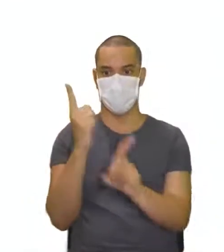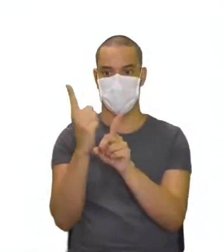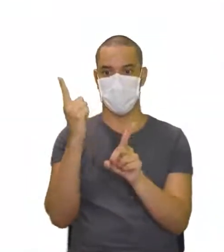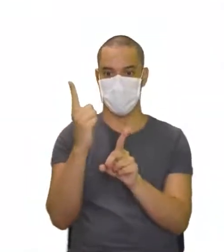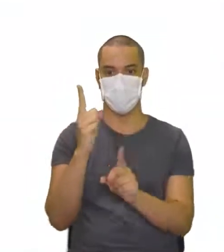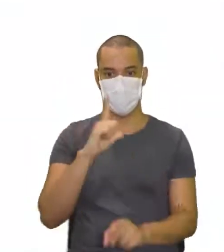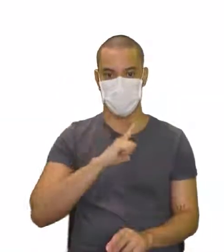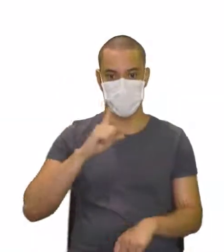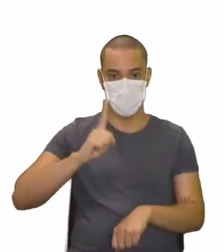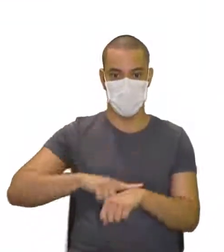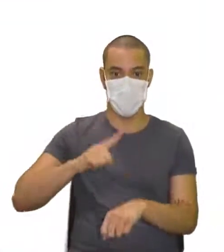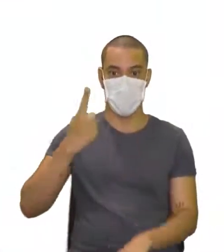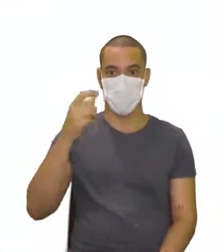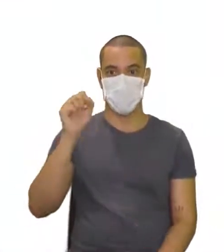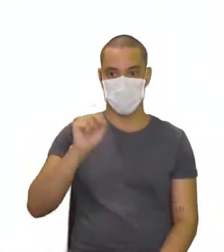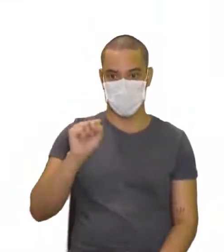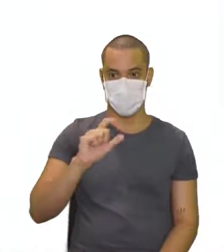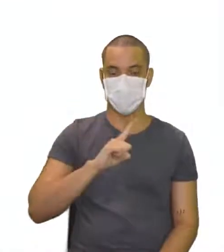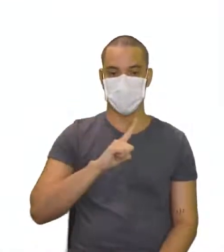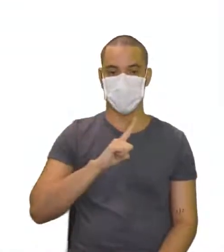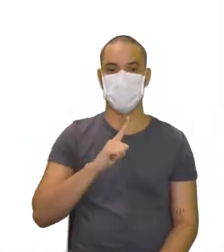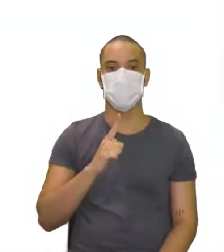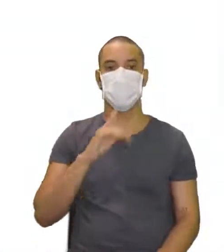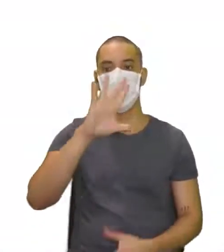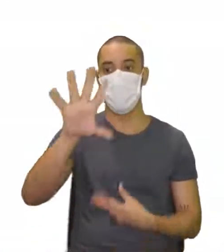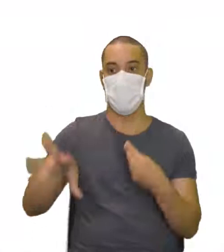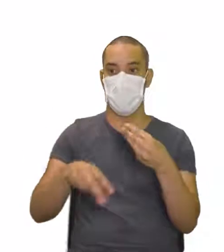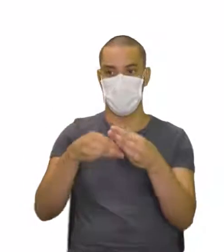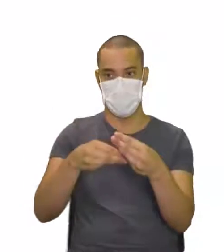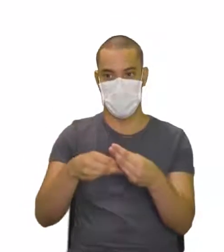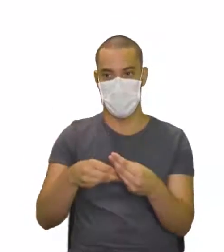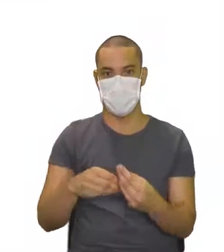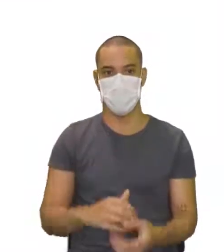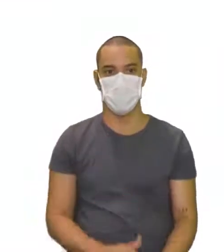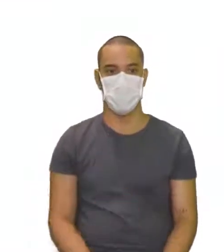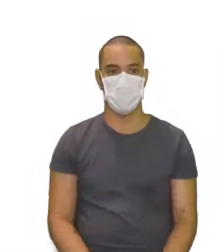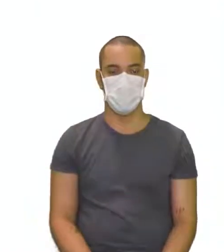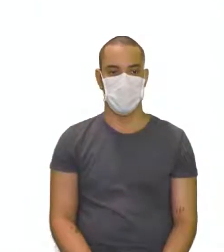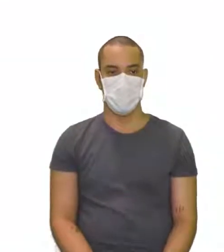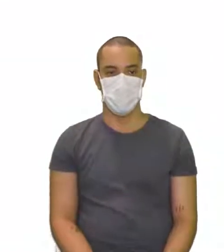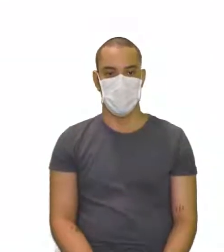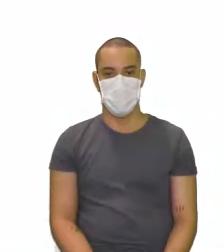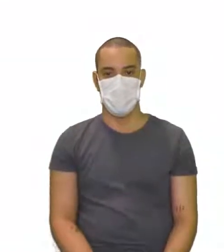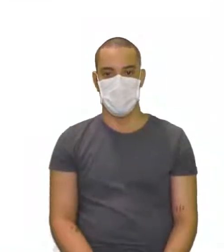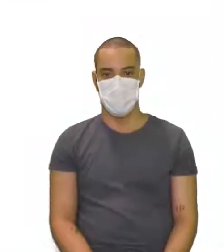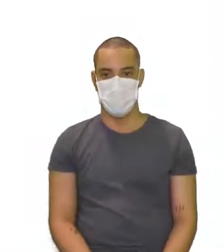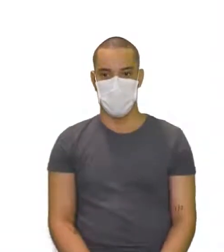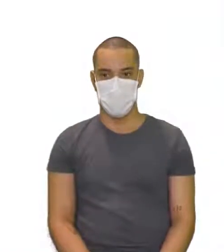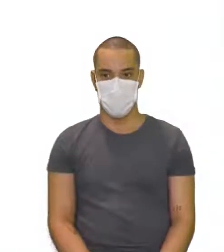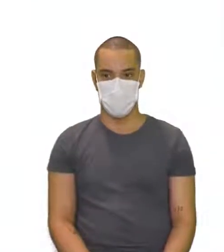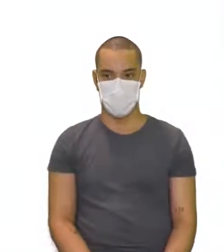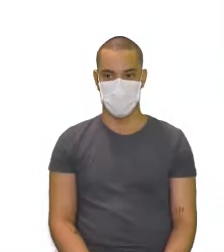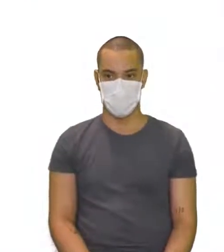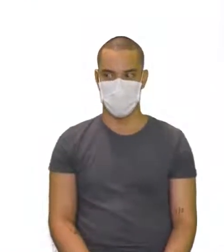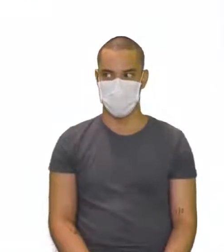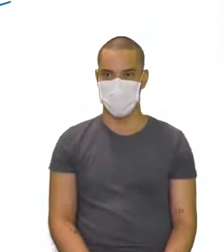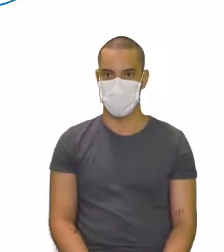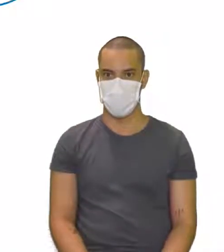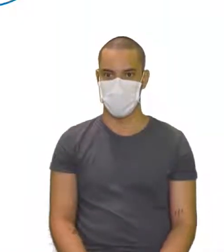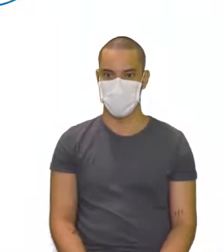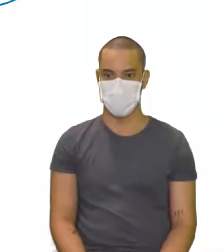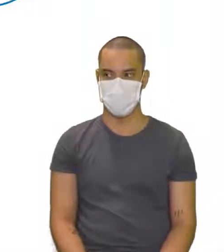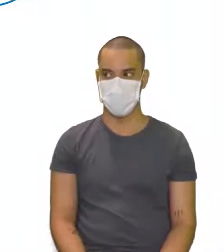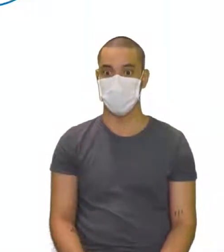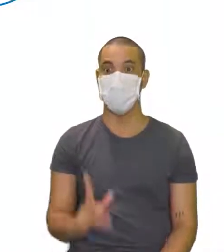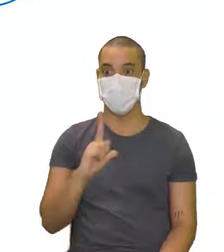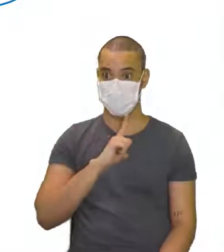tenho o tempo, que é 1 segundo, e eu tenho o valor da carga elementar. Olha só, tá aqui a carga elementar, tá aqui o valor do tempo e tá aqui o valor da